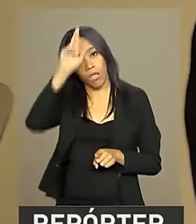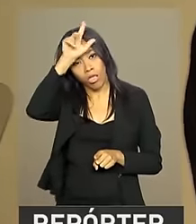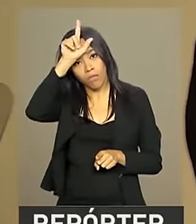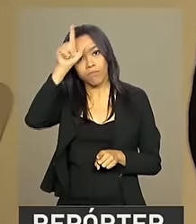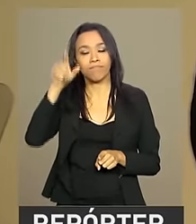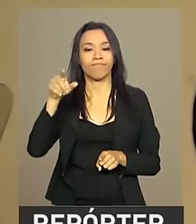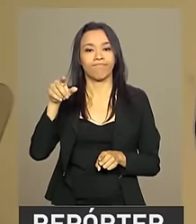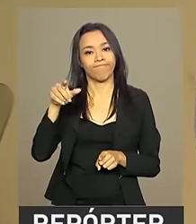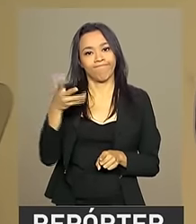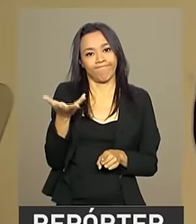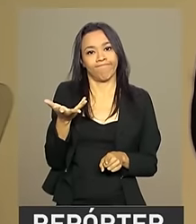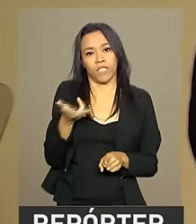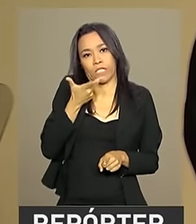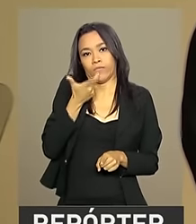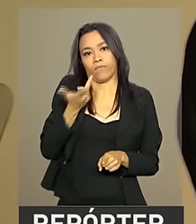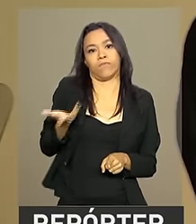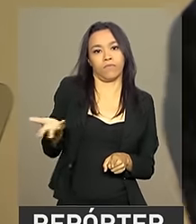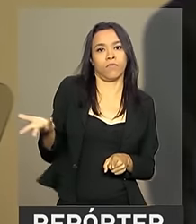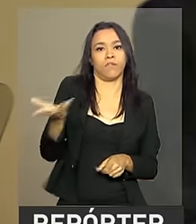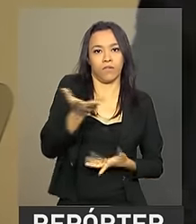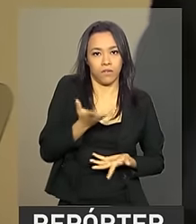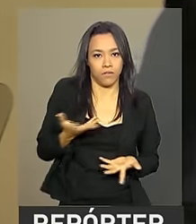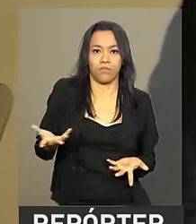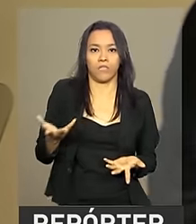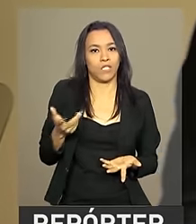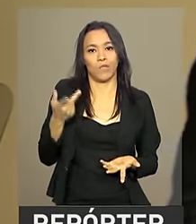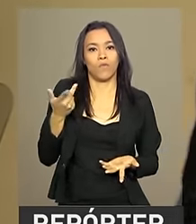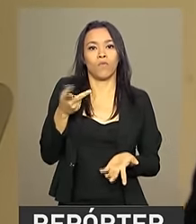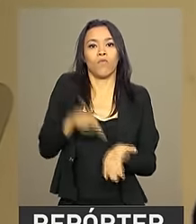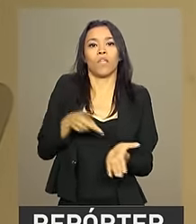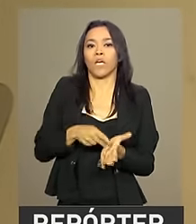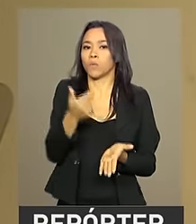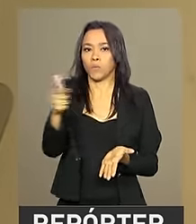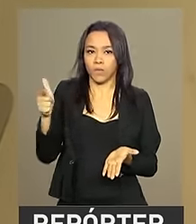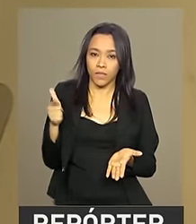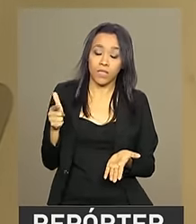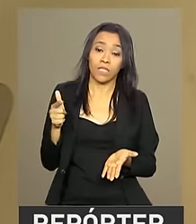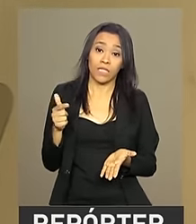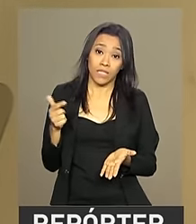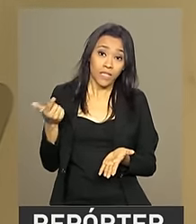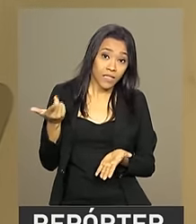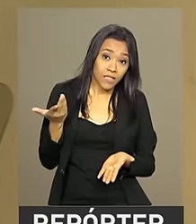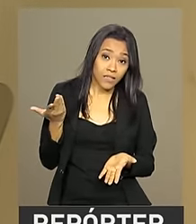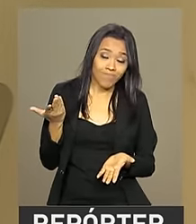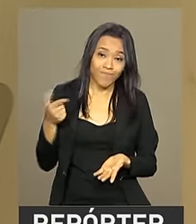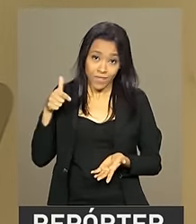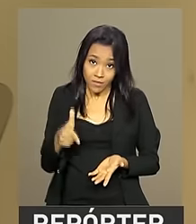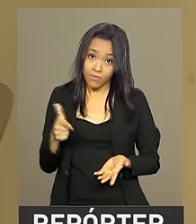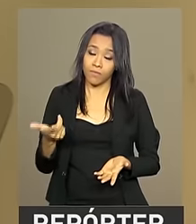sobre ser equivocado, talvez não verdadeiro, de que isto